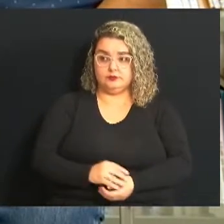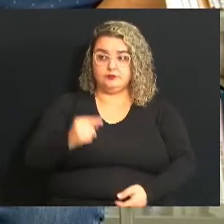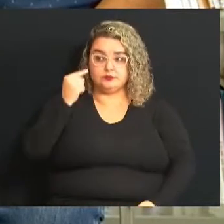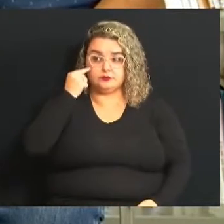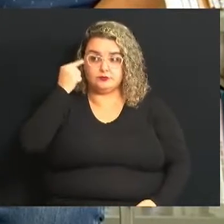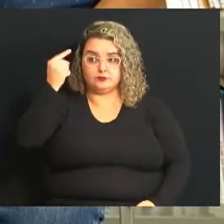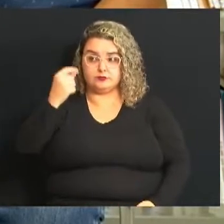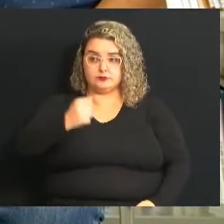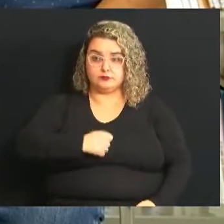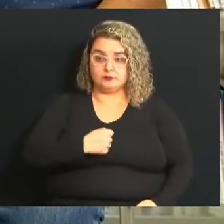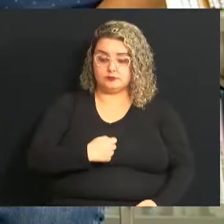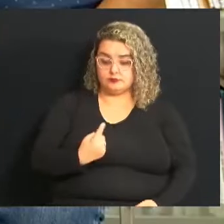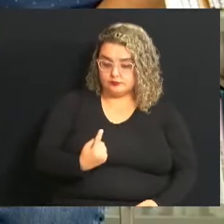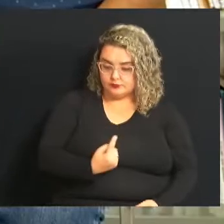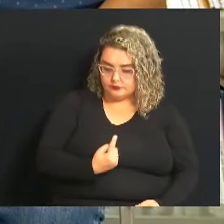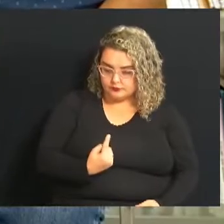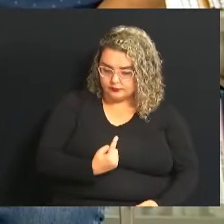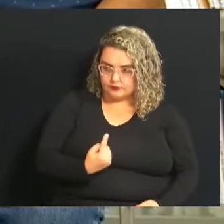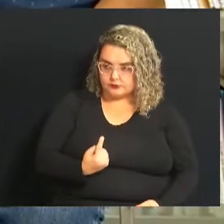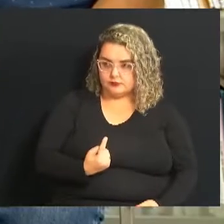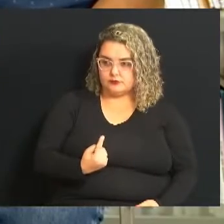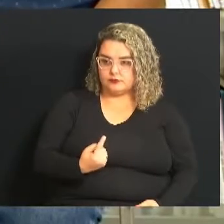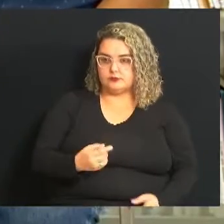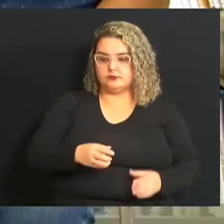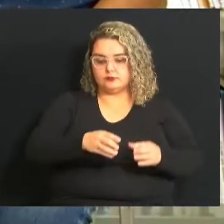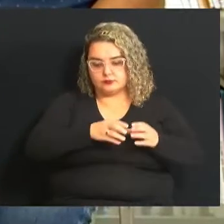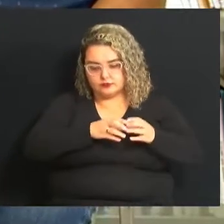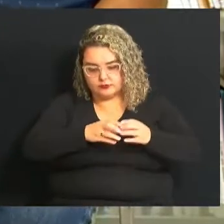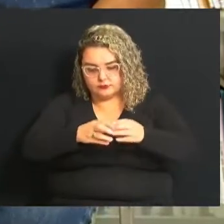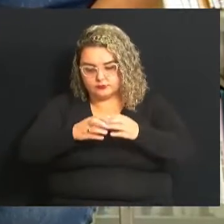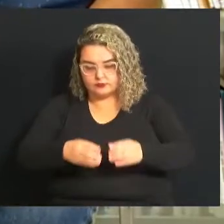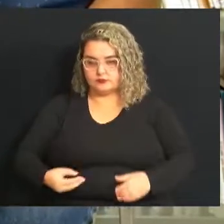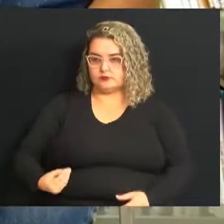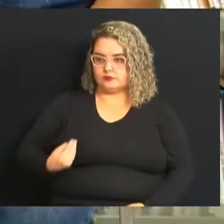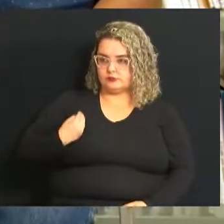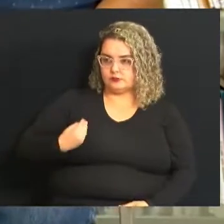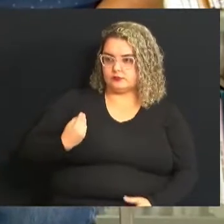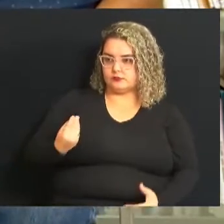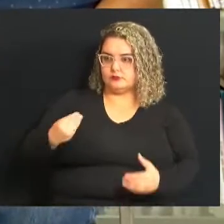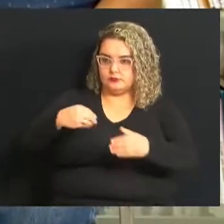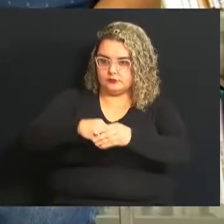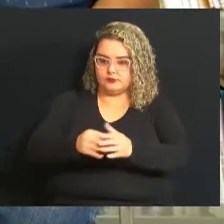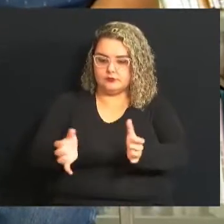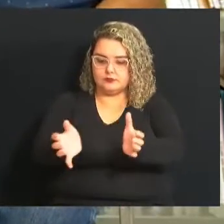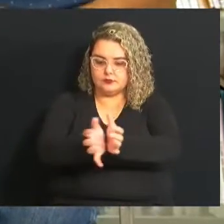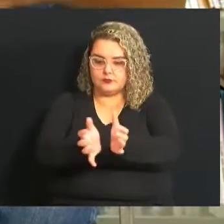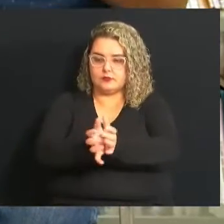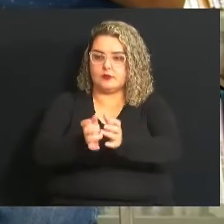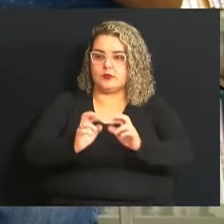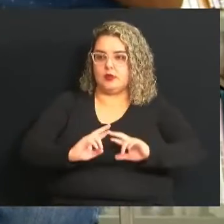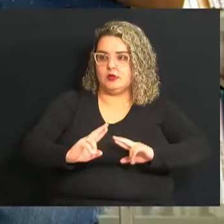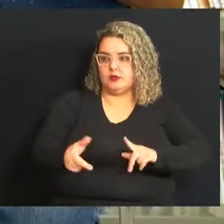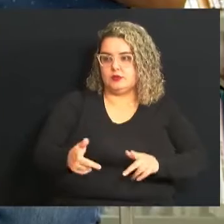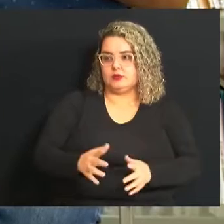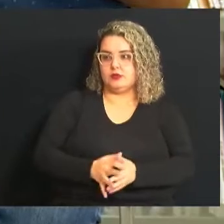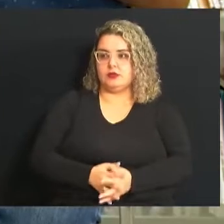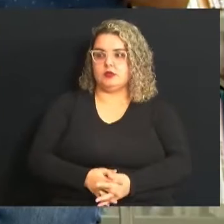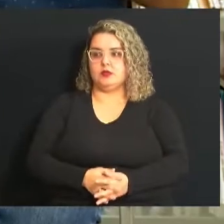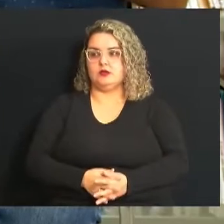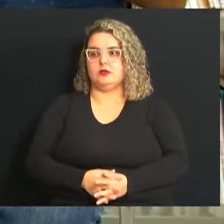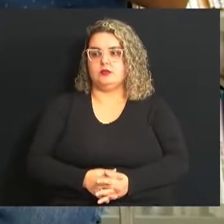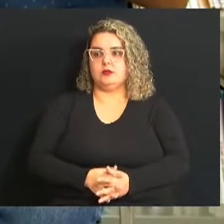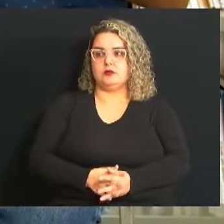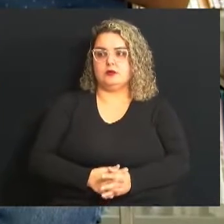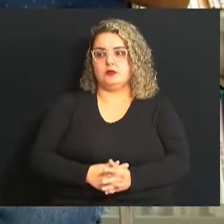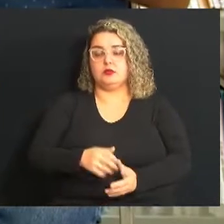antropólogo solitário que vai para conviver e viver dentro de um determinado grupo diferente. Então a antropologia